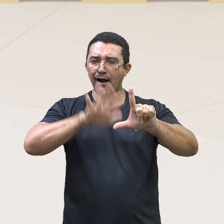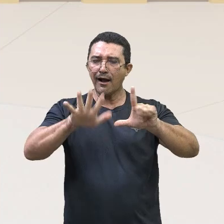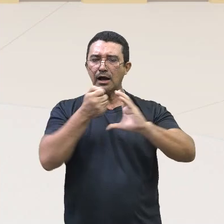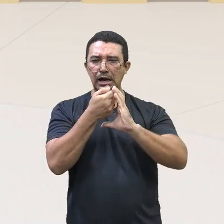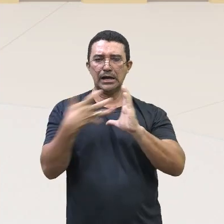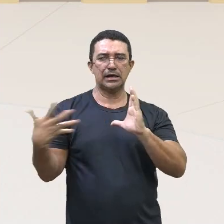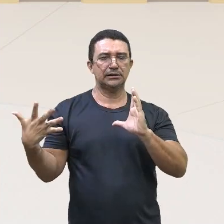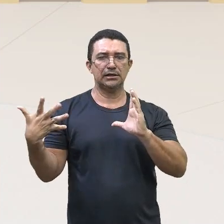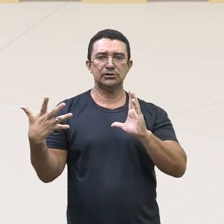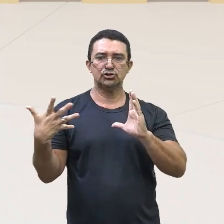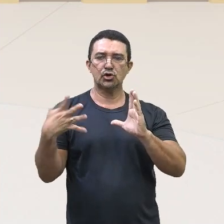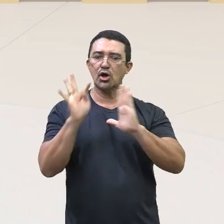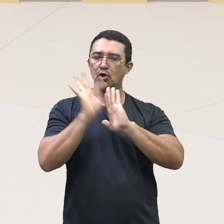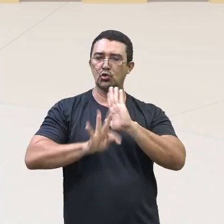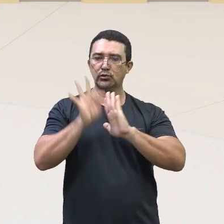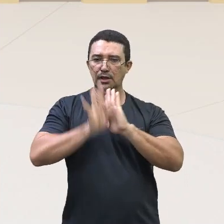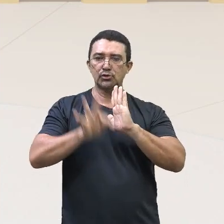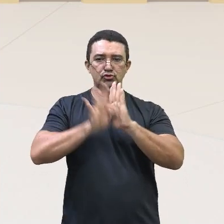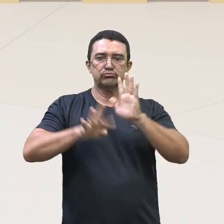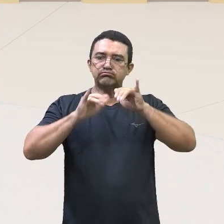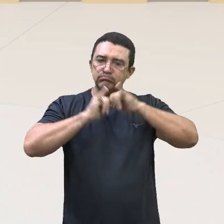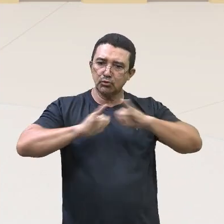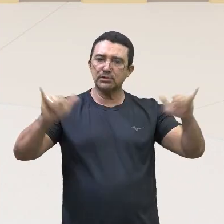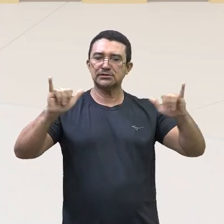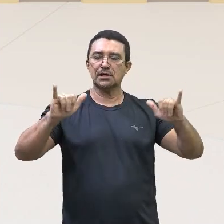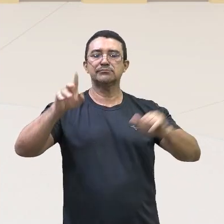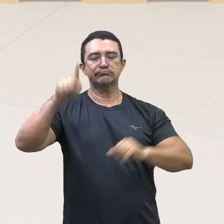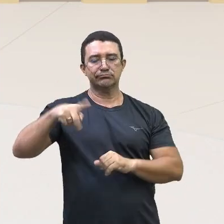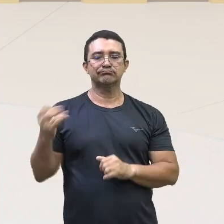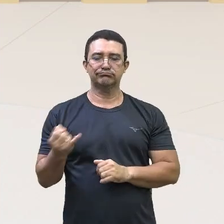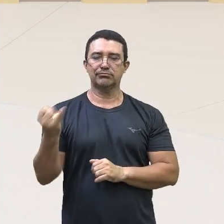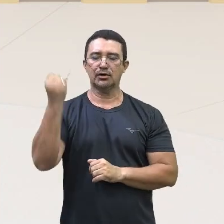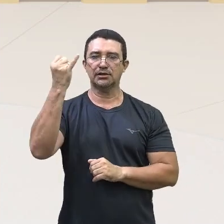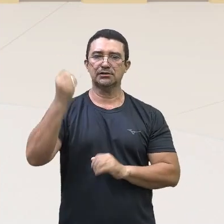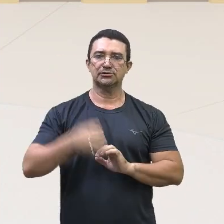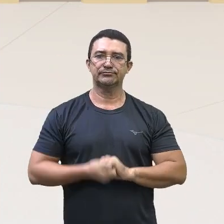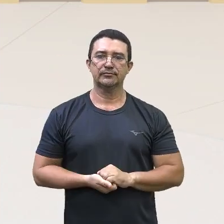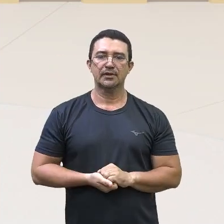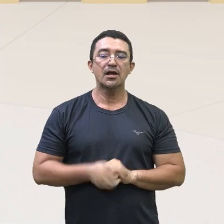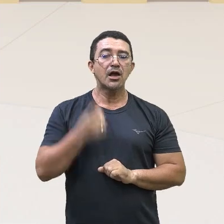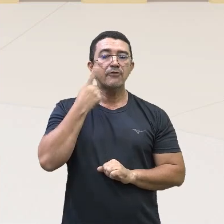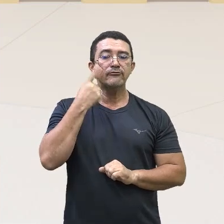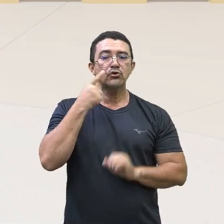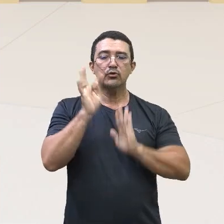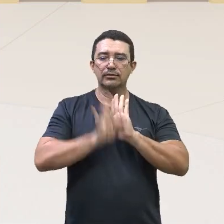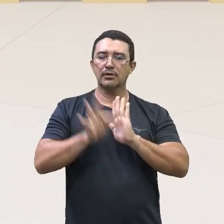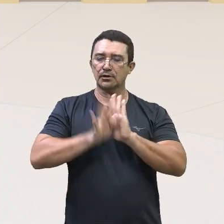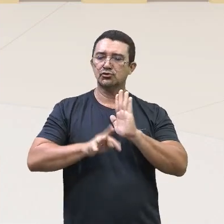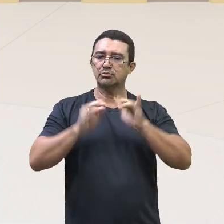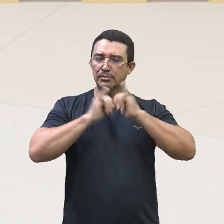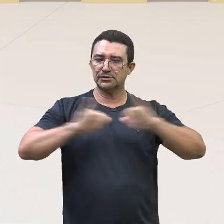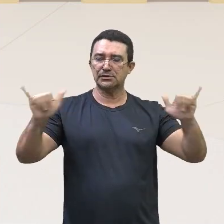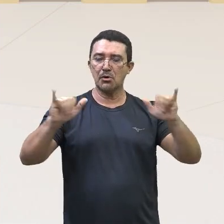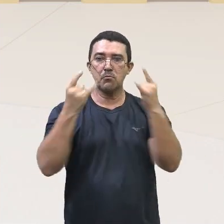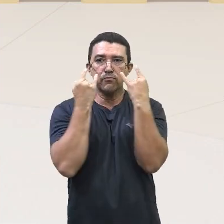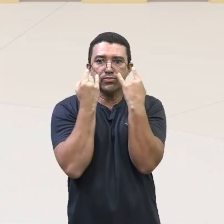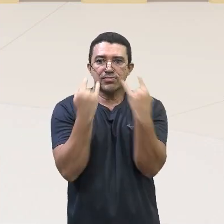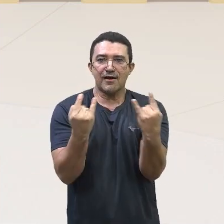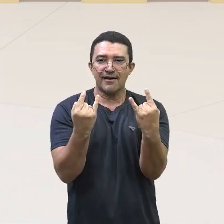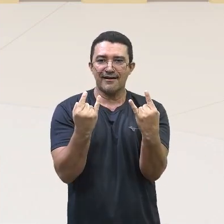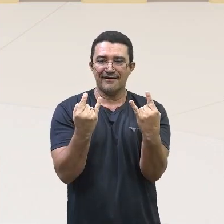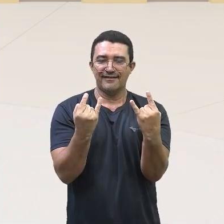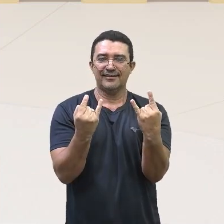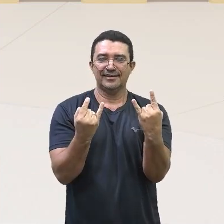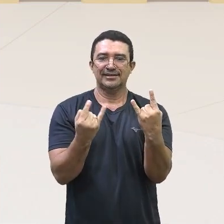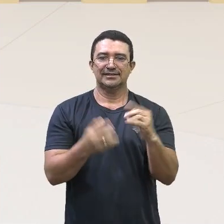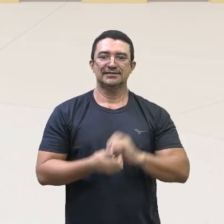características do texto publicitário, que é super importante. E a gente viu que o texto publicitário, ele vai, o quê? Chamar atenção. Chamar atenção. Certo? E